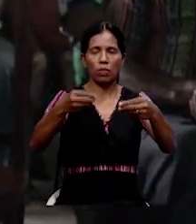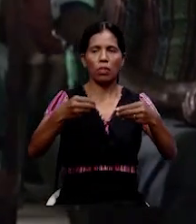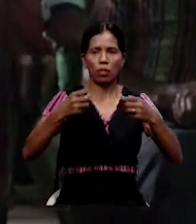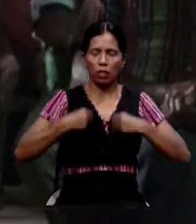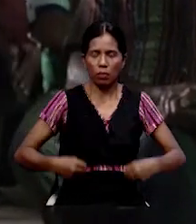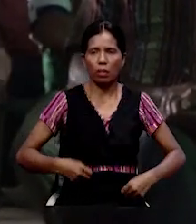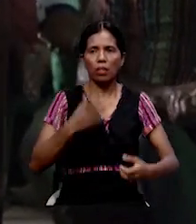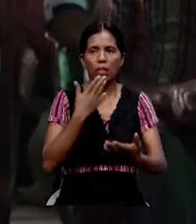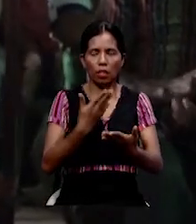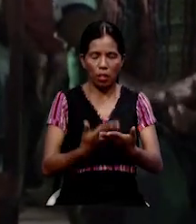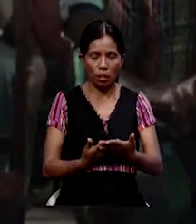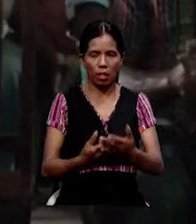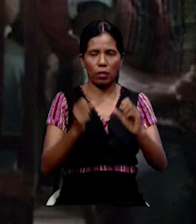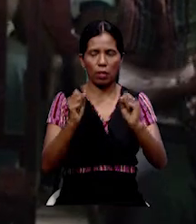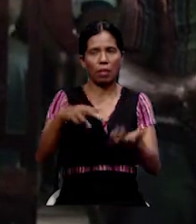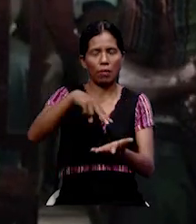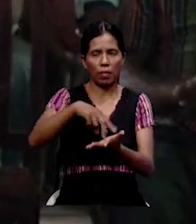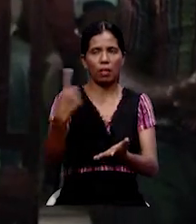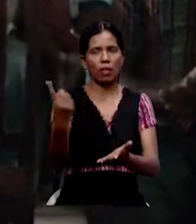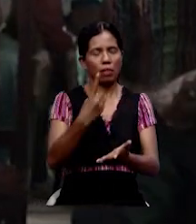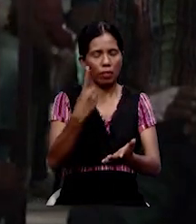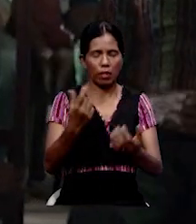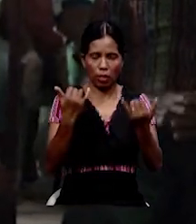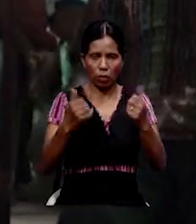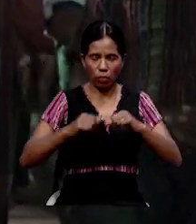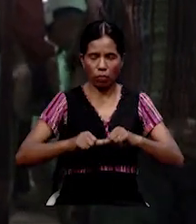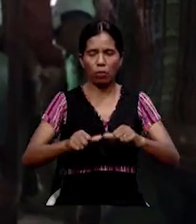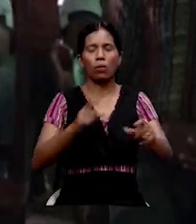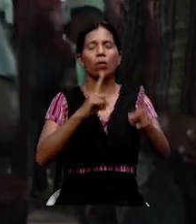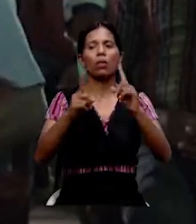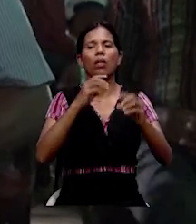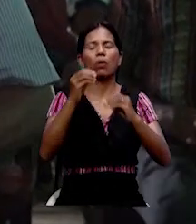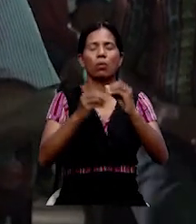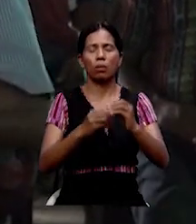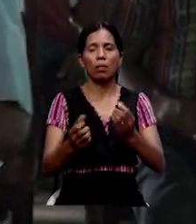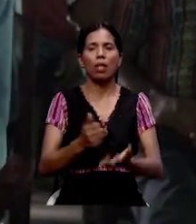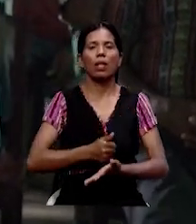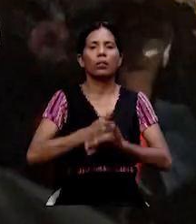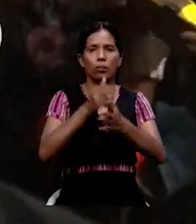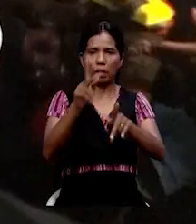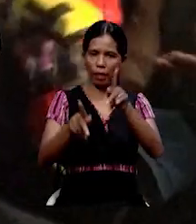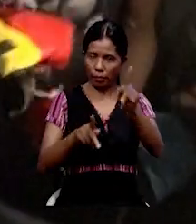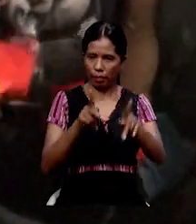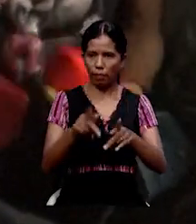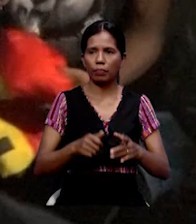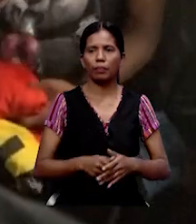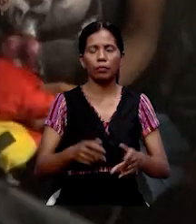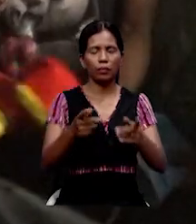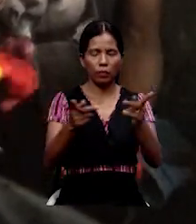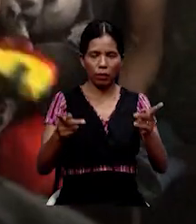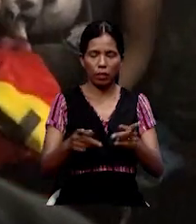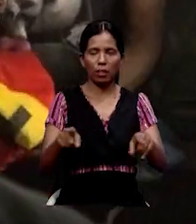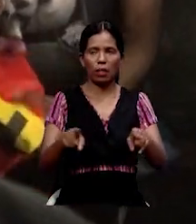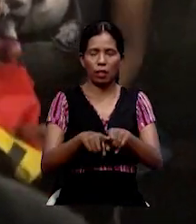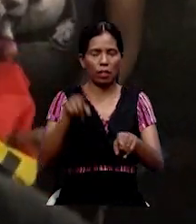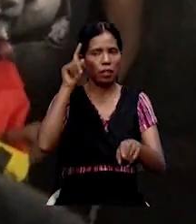para pela ha fri kna fati wa ki a pa tu dia voi ko le kono ba libertação povo. E Fatine, que era a Lassana